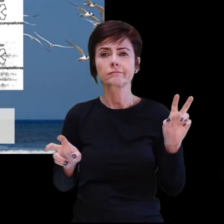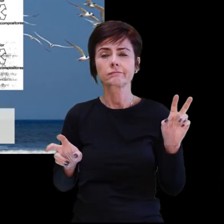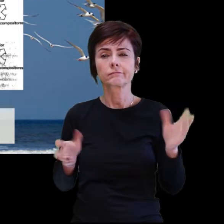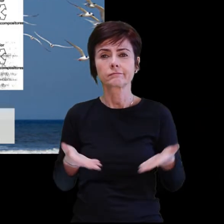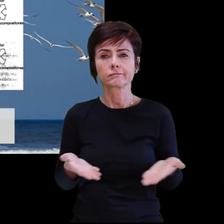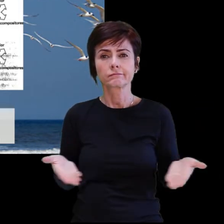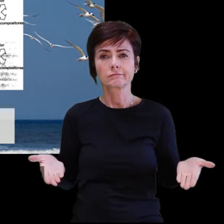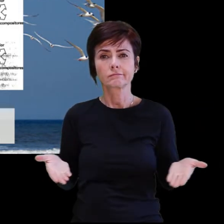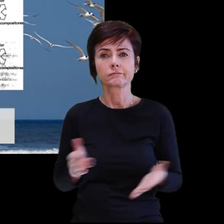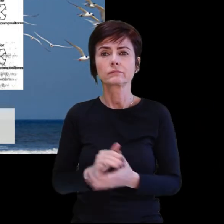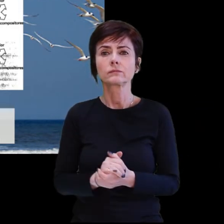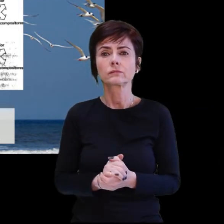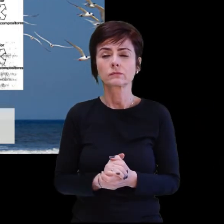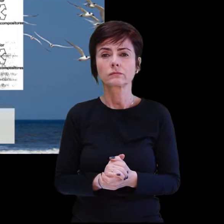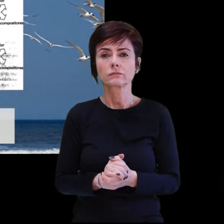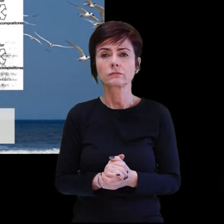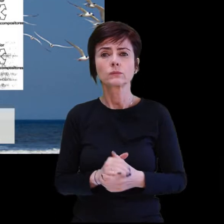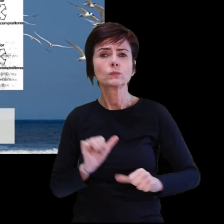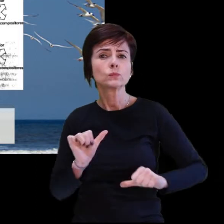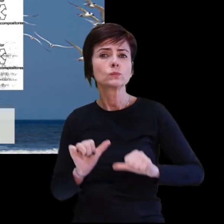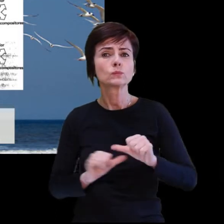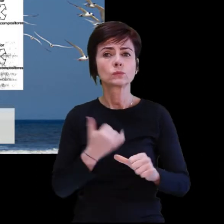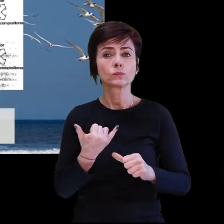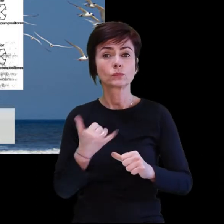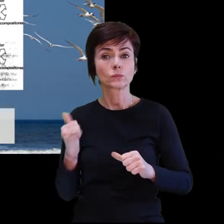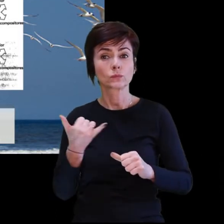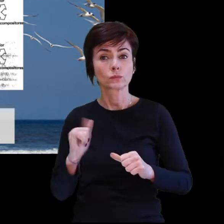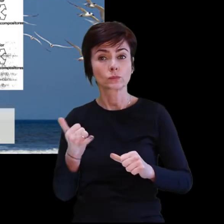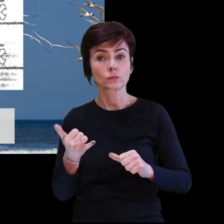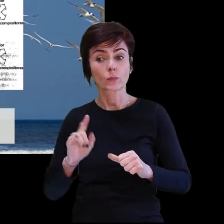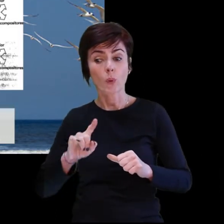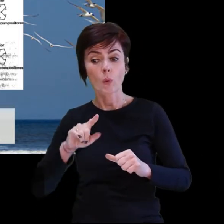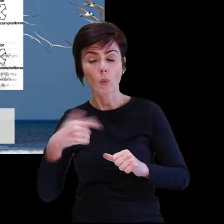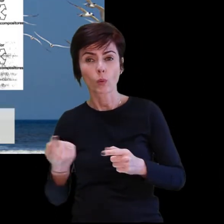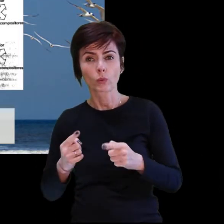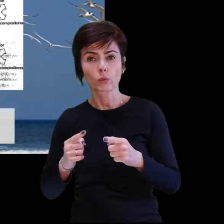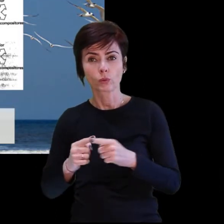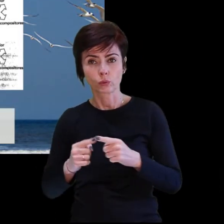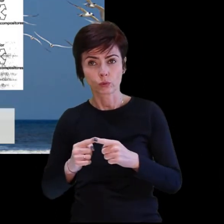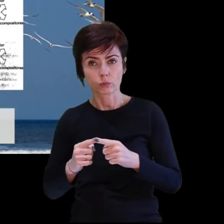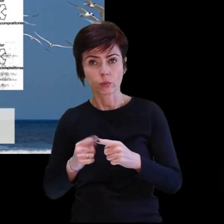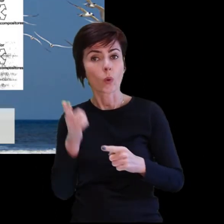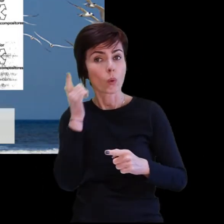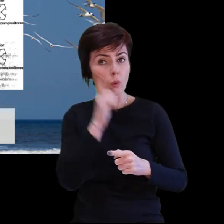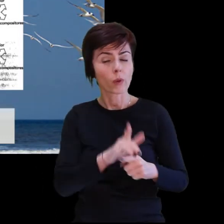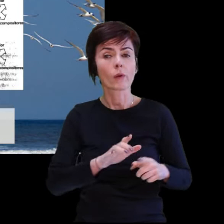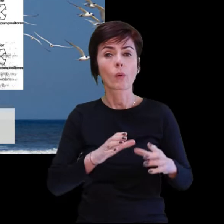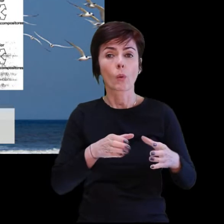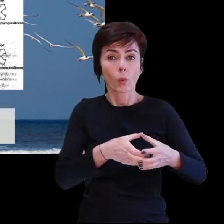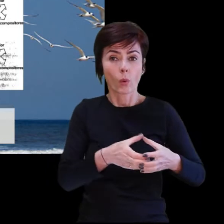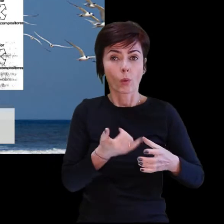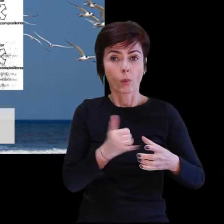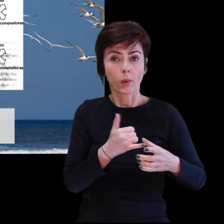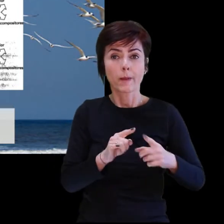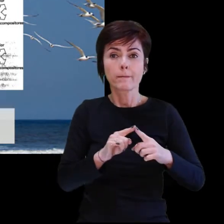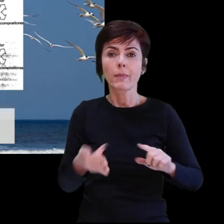sobre conservação de energia, que transformar a energia de um tipo em outro, a gente mantém a quantidade de